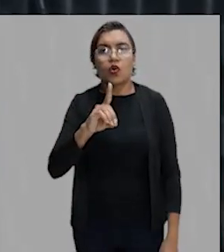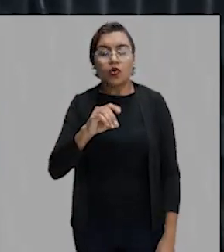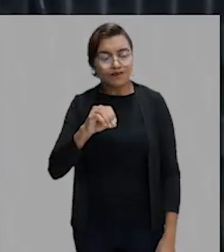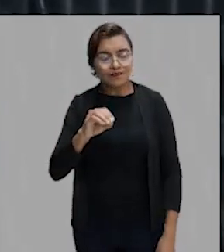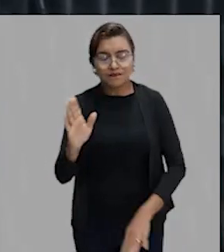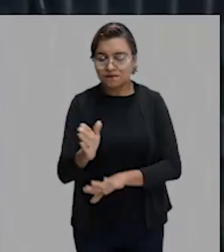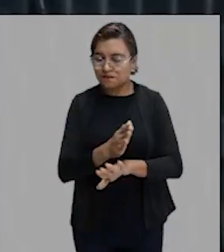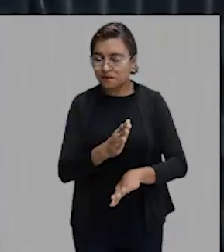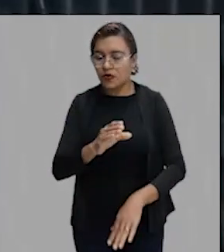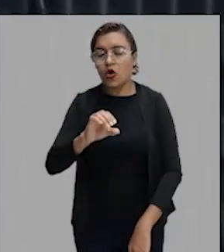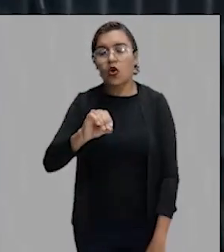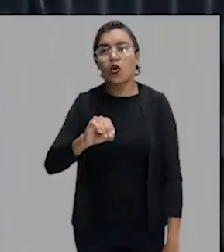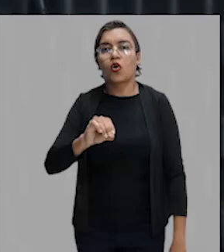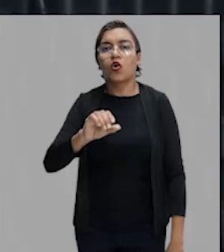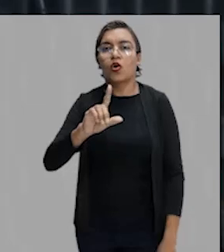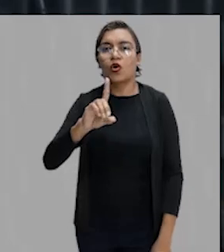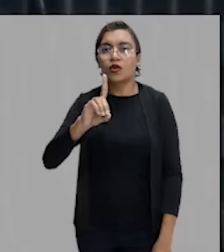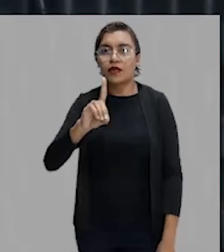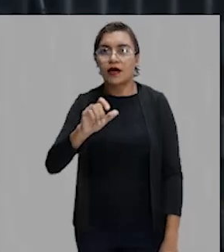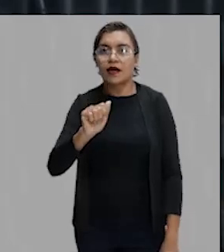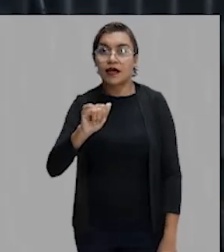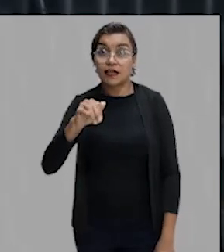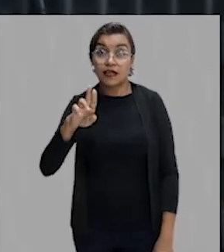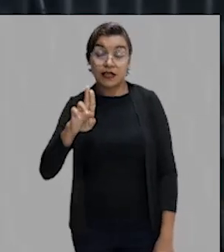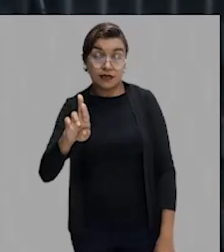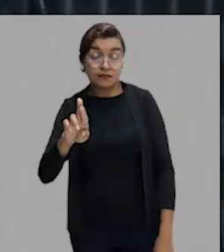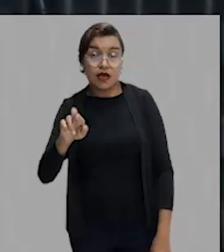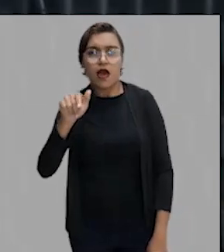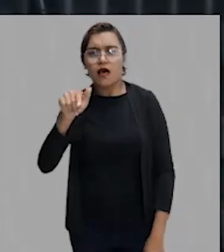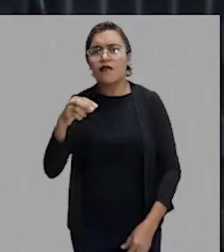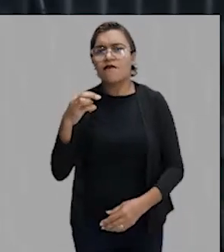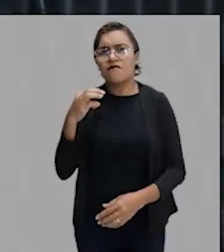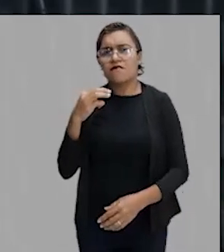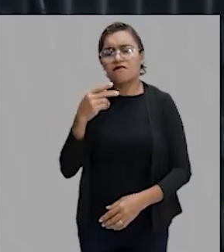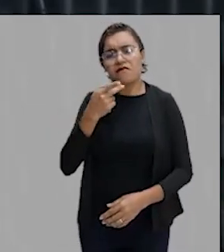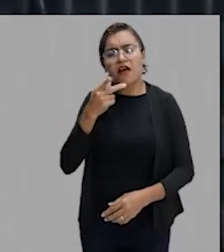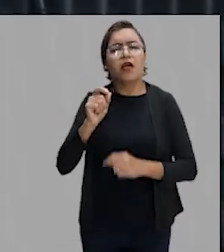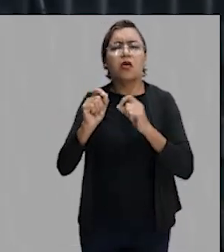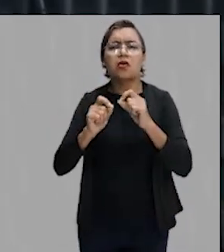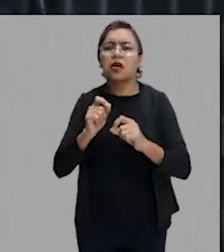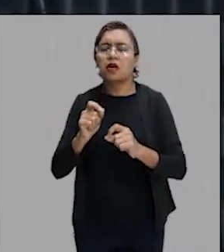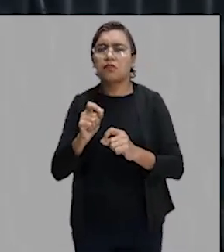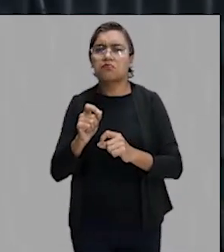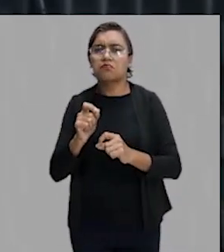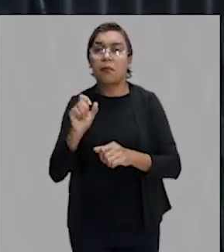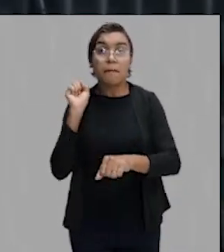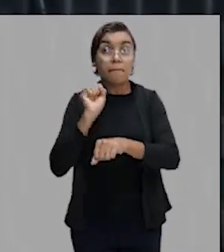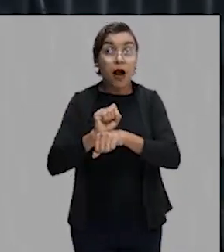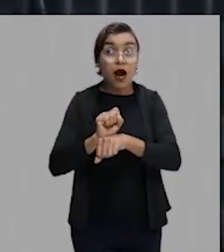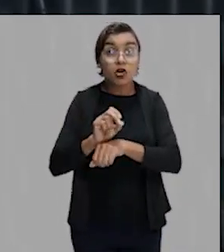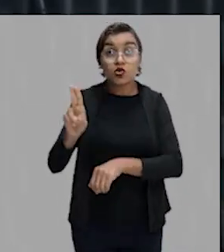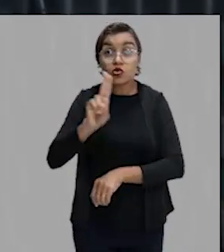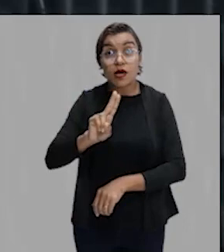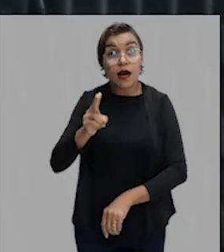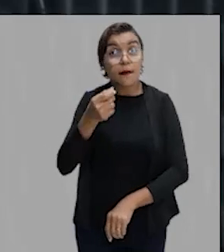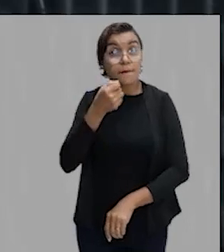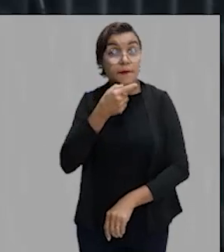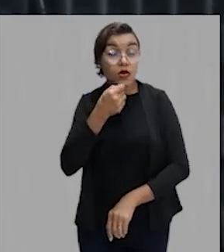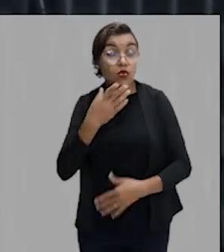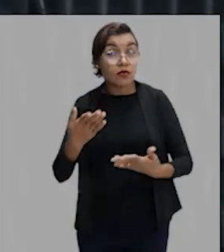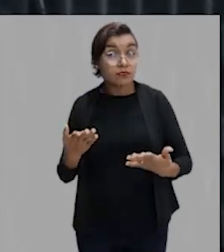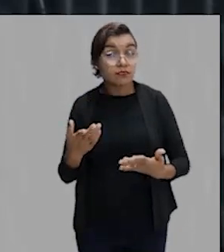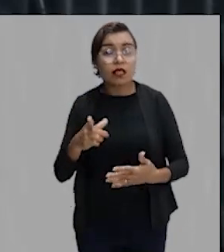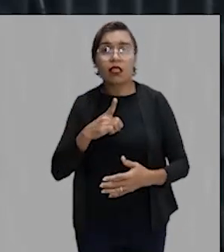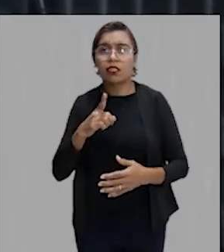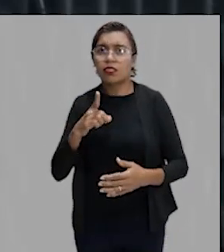refrão, pare de tomar a pílula. Então, para você ver, uma música dos anos 60, né? E existia ainda esse tabu,